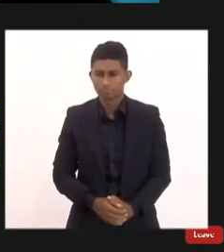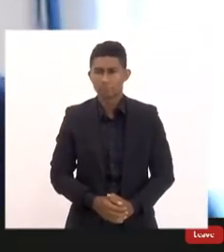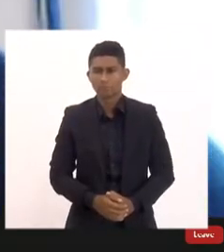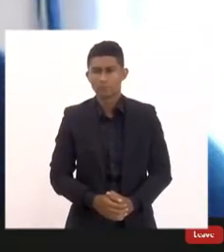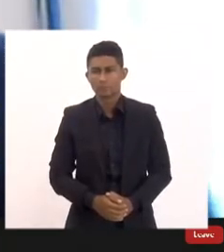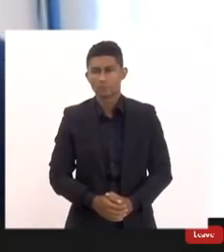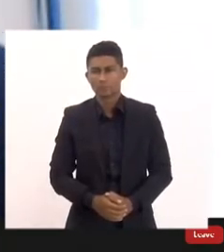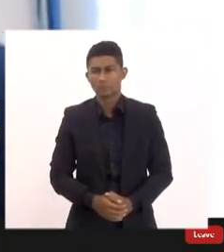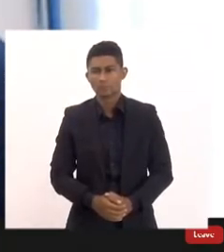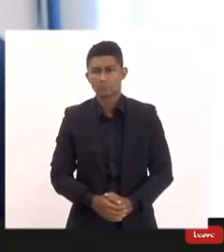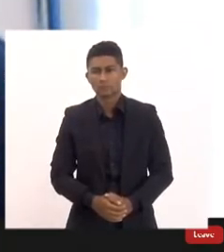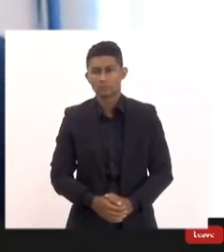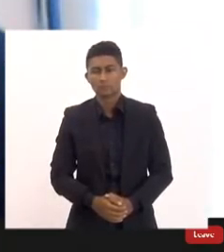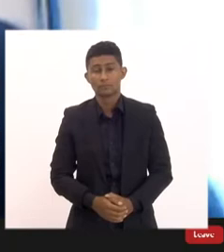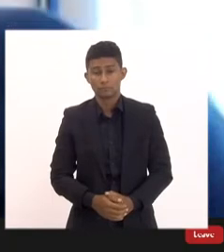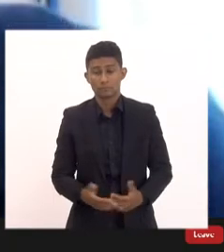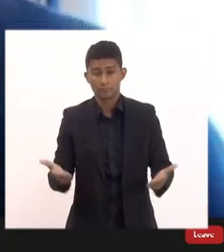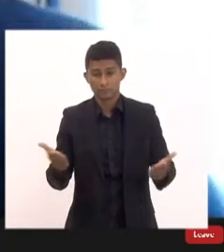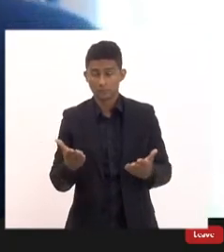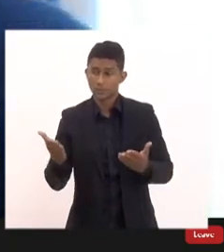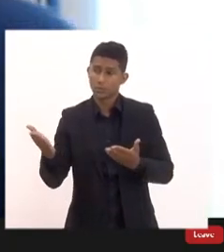Gostaria de chamar, fazer uso da palavra agora,